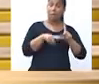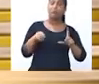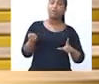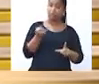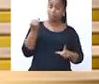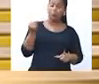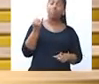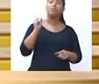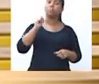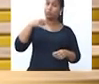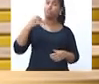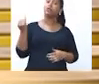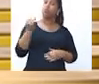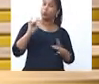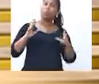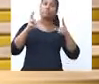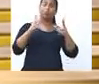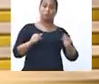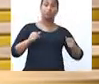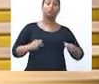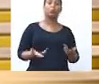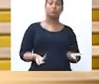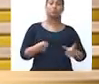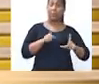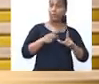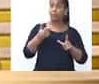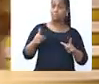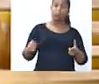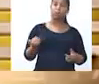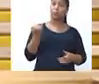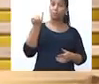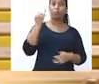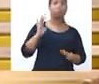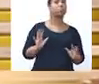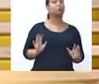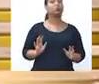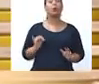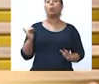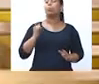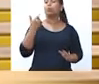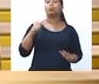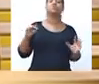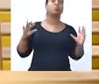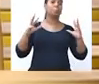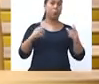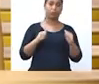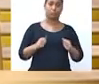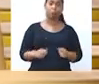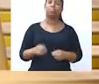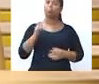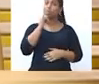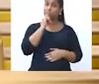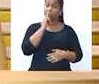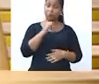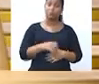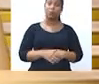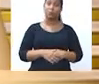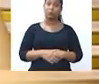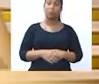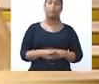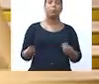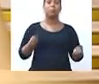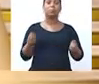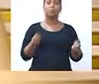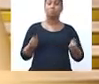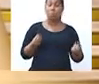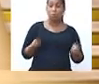importante? Então é importante para todo mundo. Letra não é importante? Então não é importante para ninguém. Uhum. Então esse é um exemplo, mas como é que a gente vai